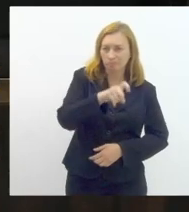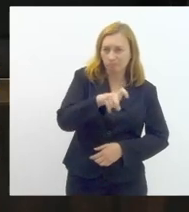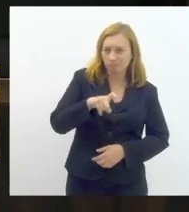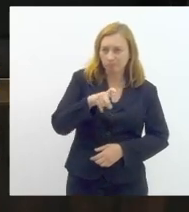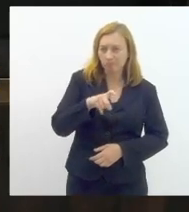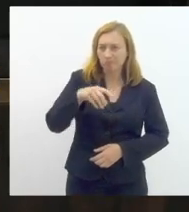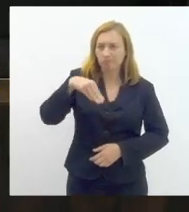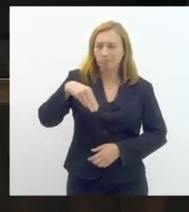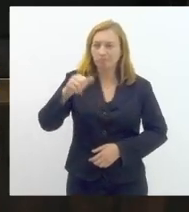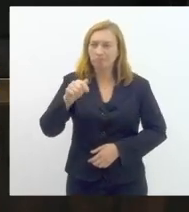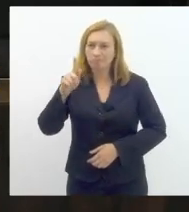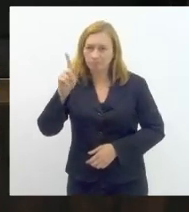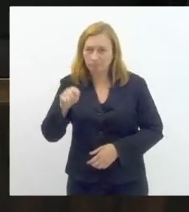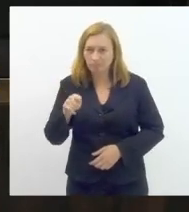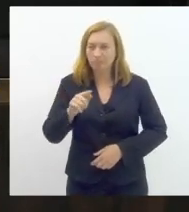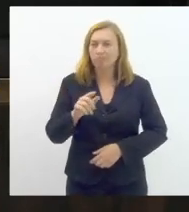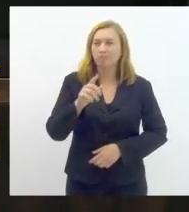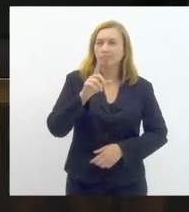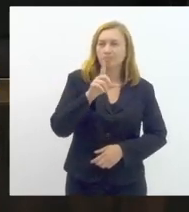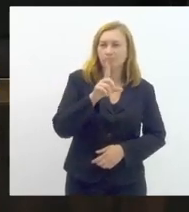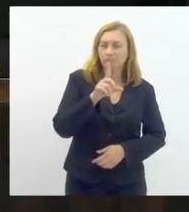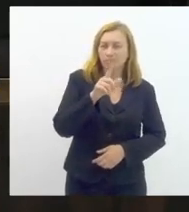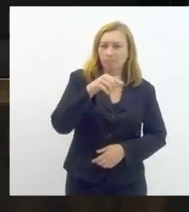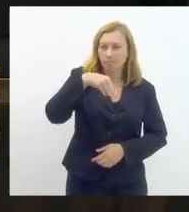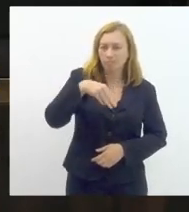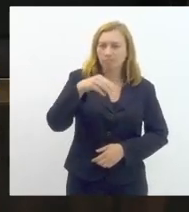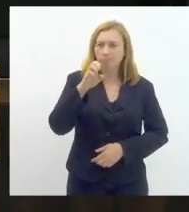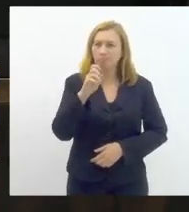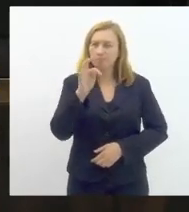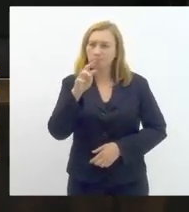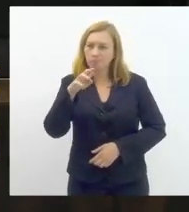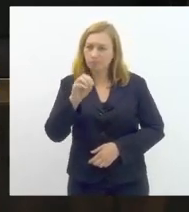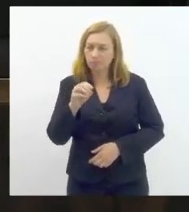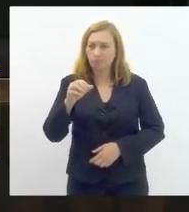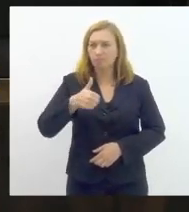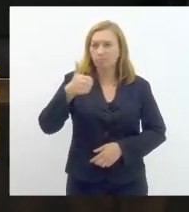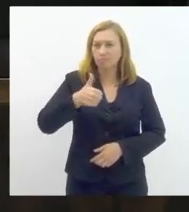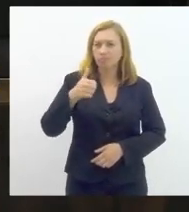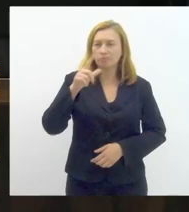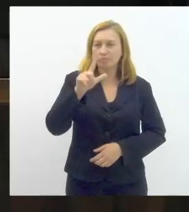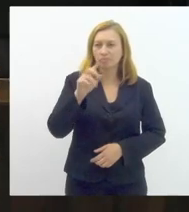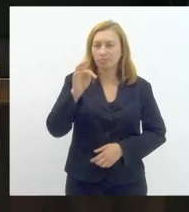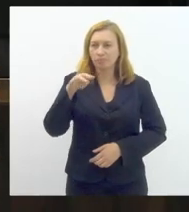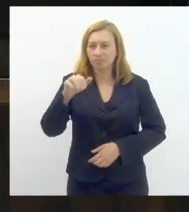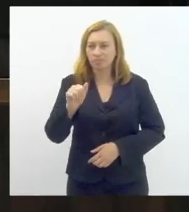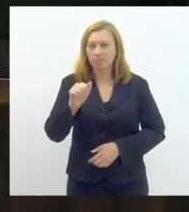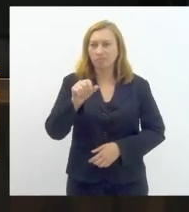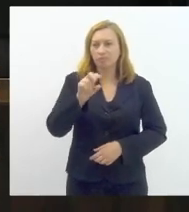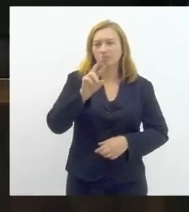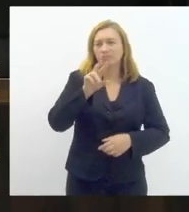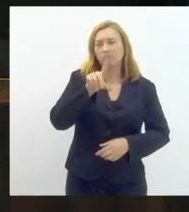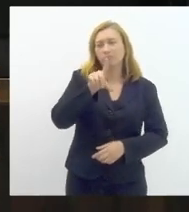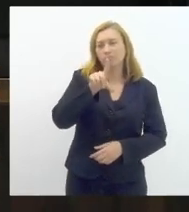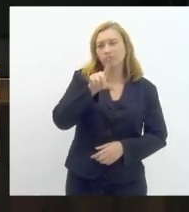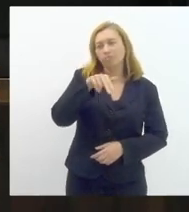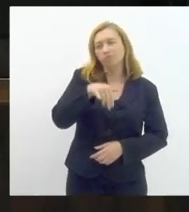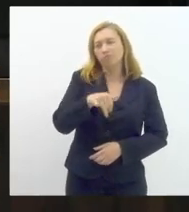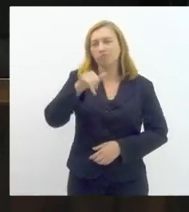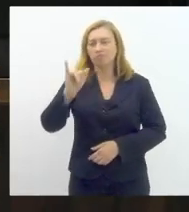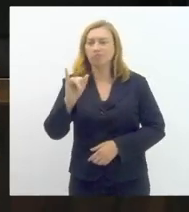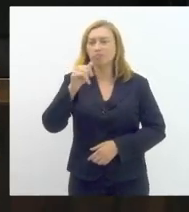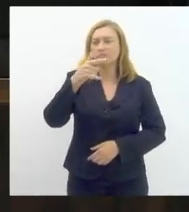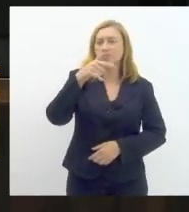Magé. Da Metro 1, Letícia dos Santos, de Nova Iguaçu. Da